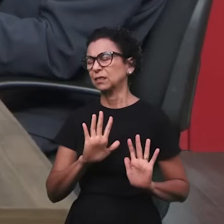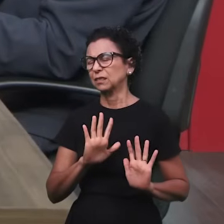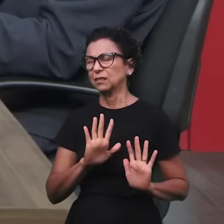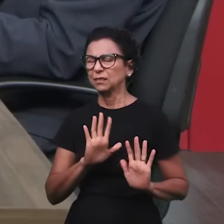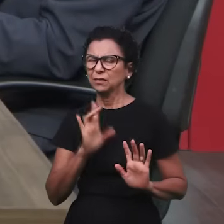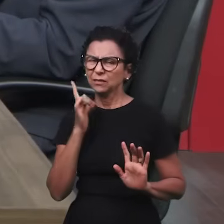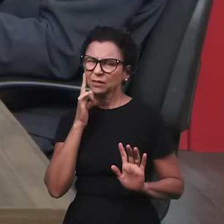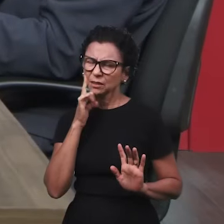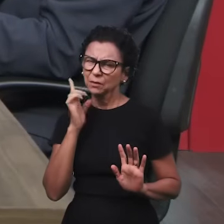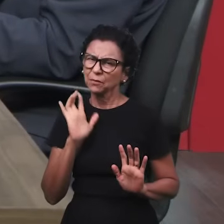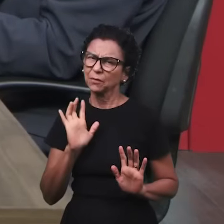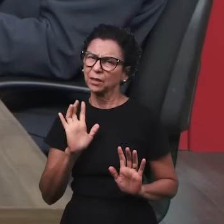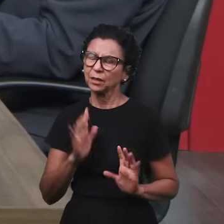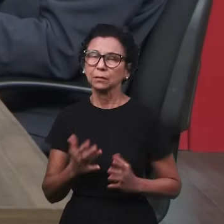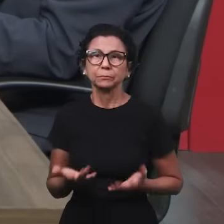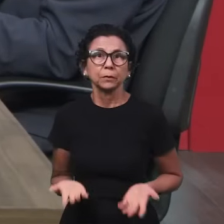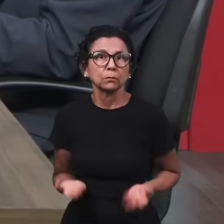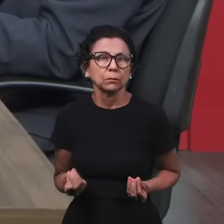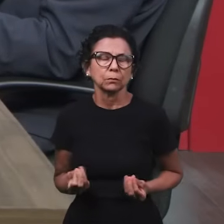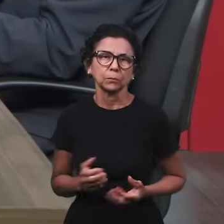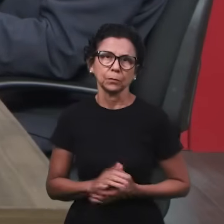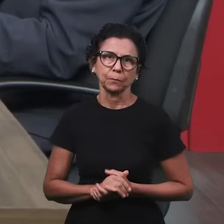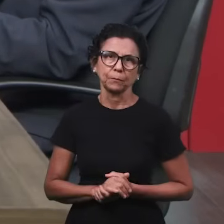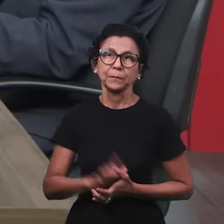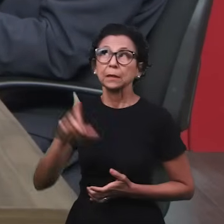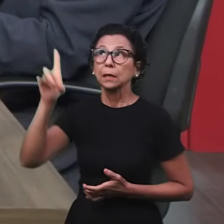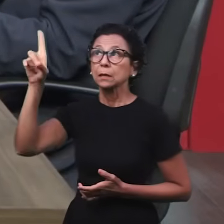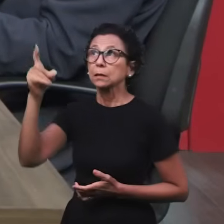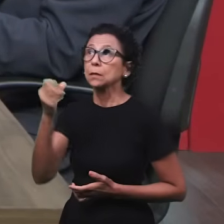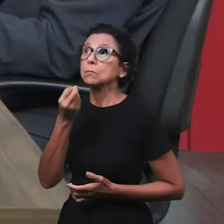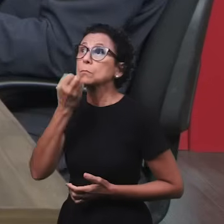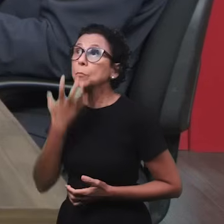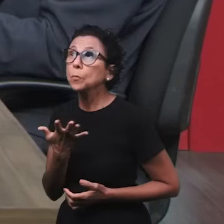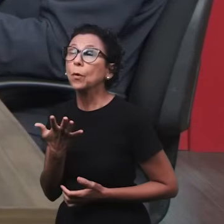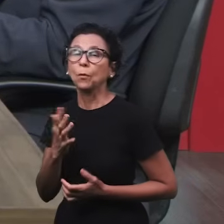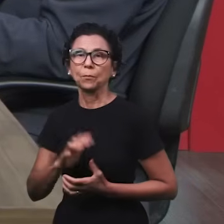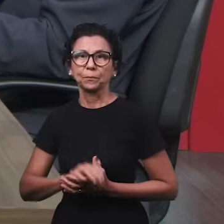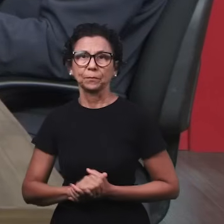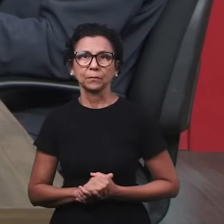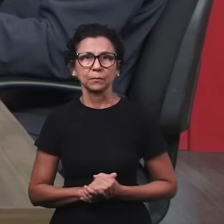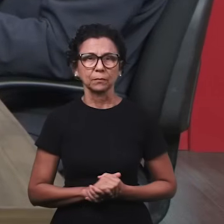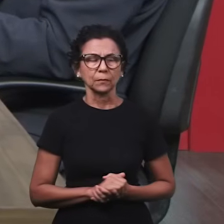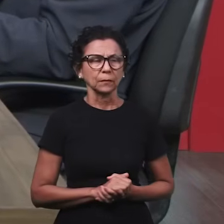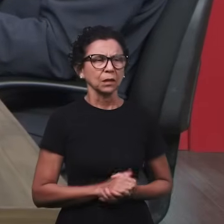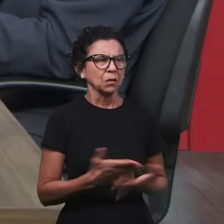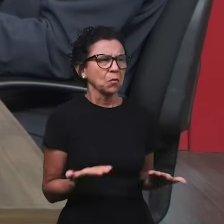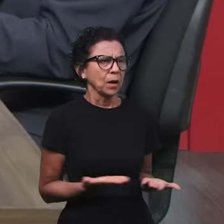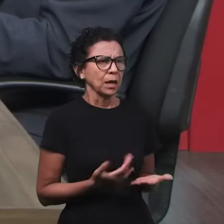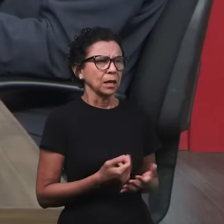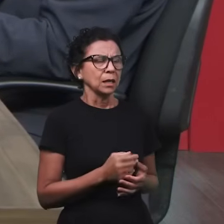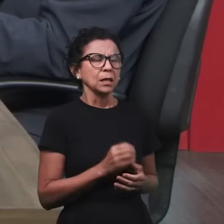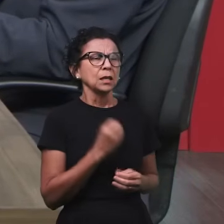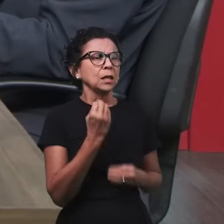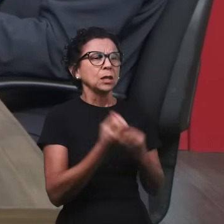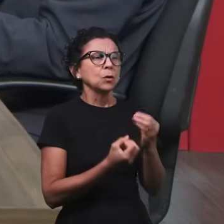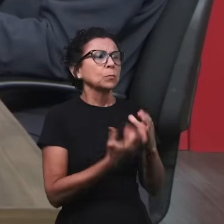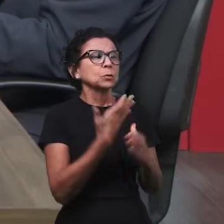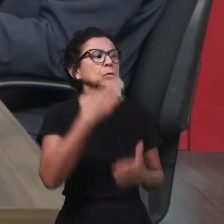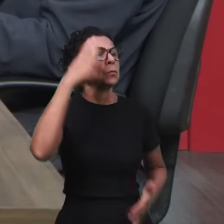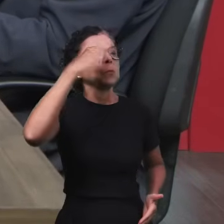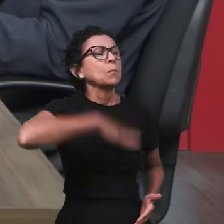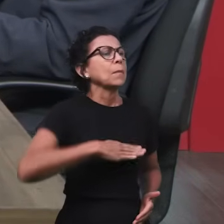questões, não, se Deus é amor, se Deus é bom, por que existe o mal? Então começa a trazer essas colocações para colocar em